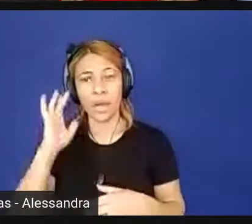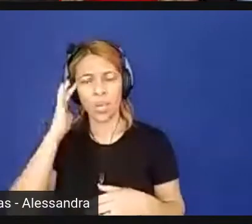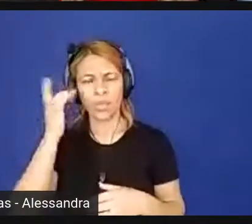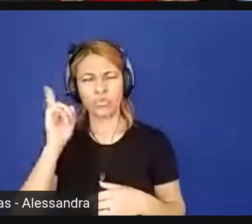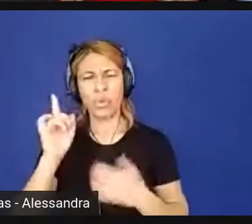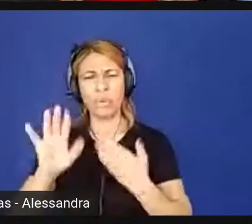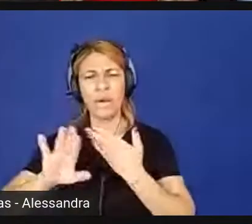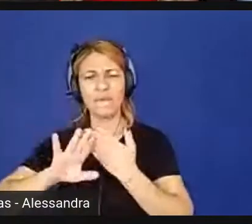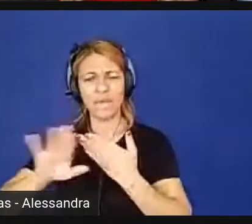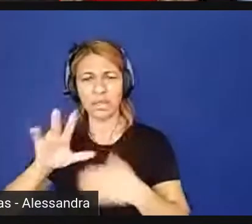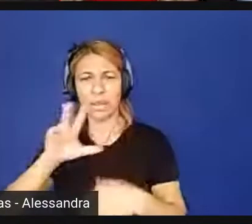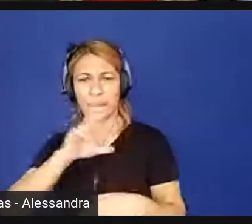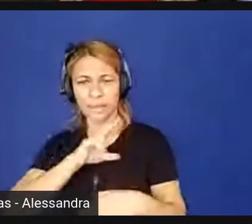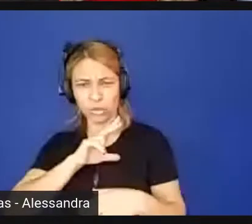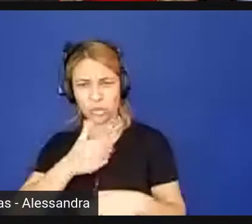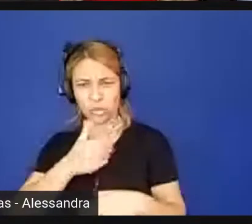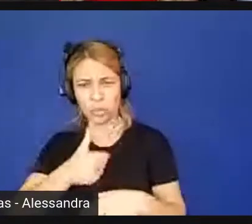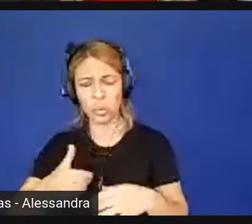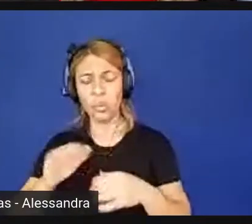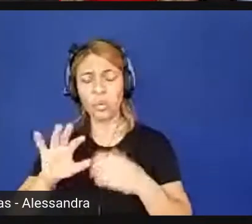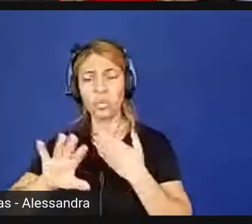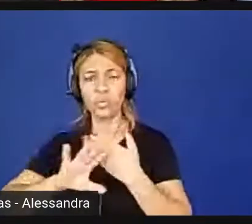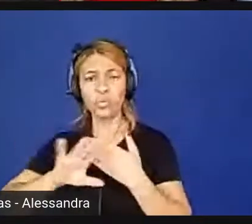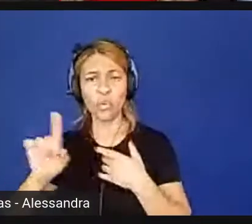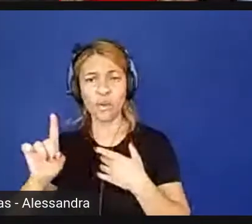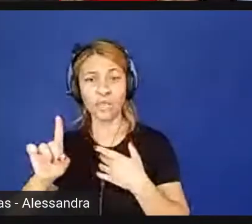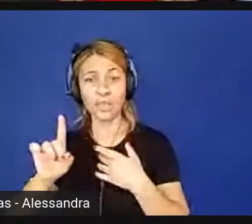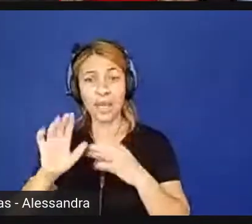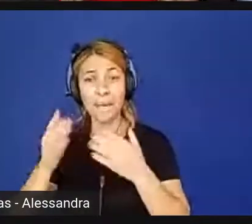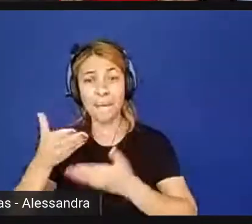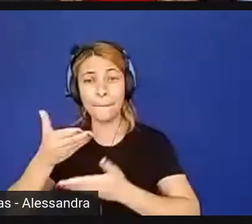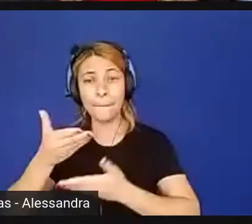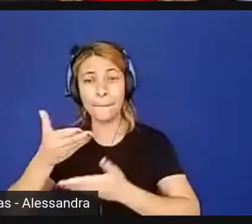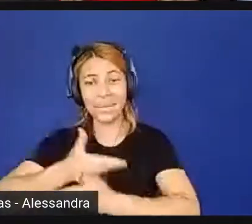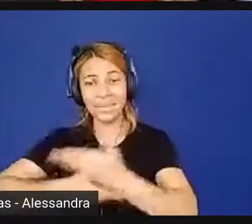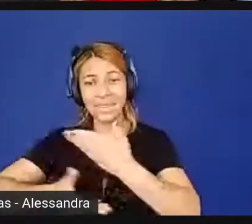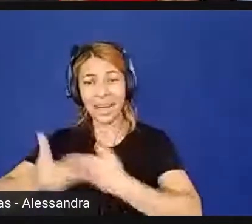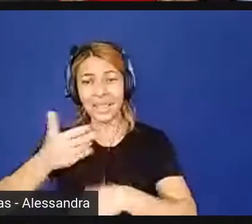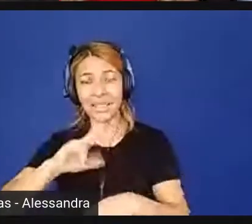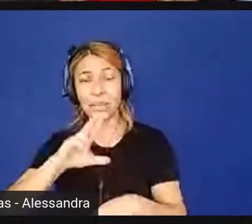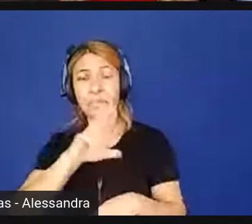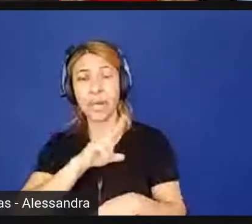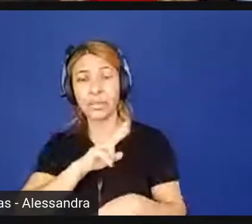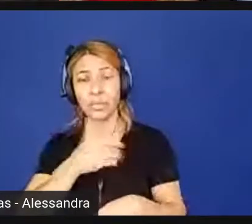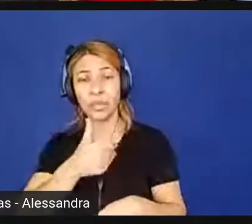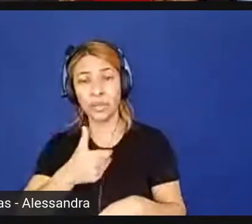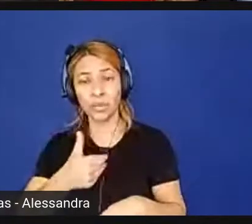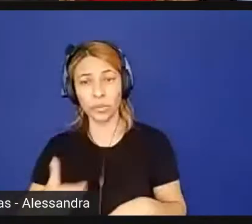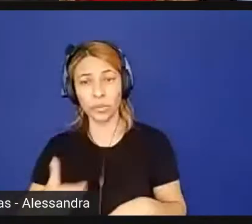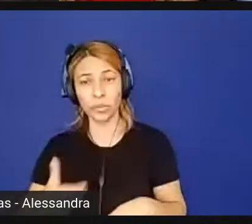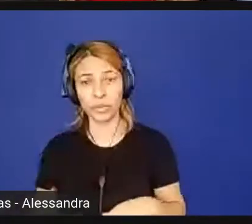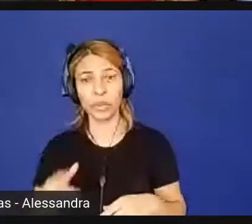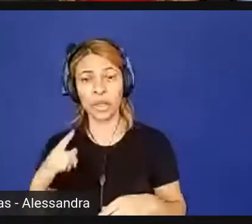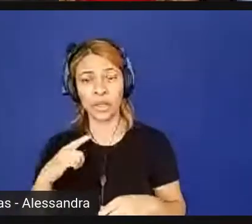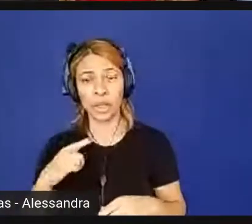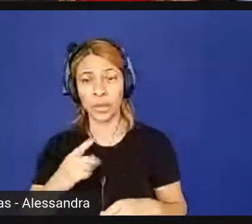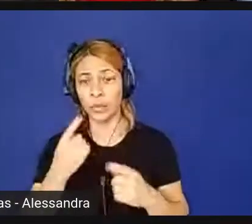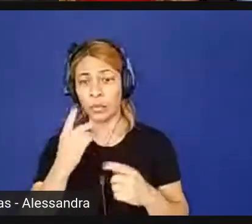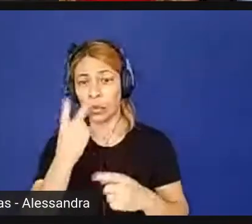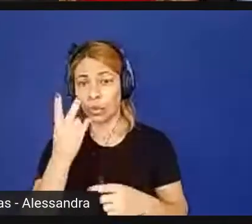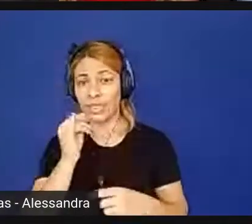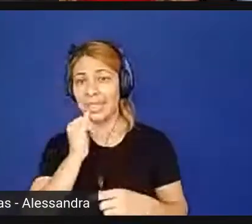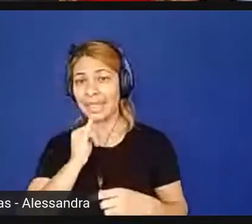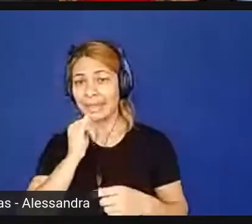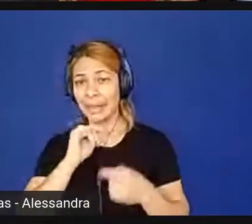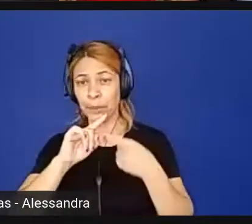acho que a questão é que a interação do poder público com o particular, ela demanda isso. Eu vou usar 2 exemplos.